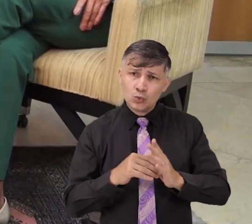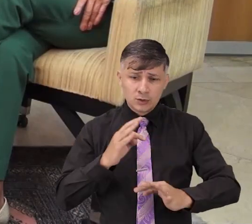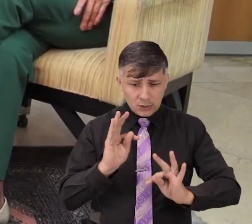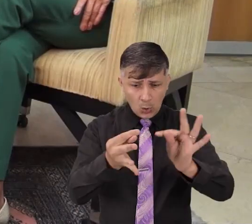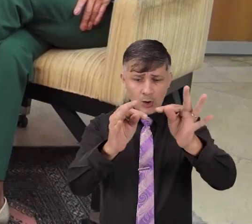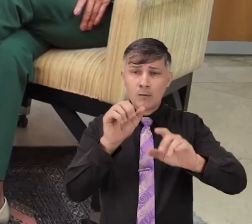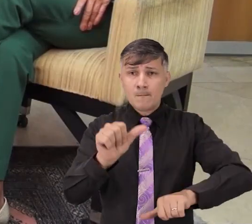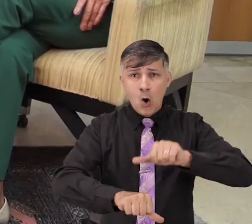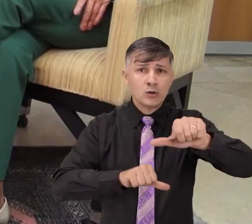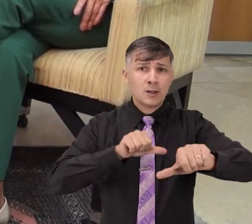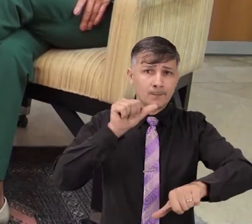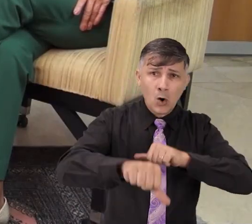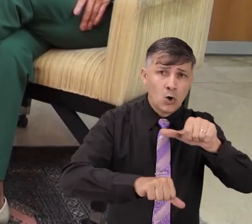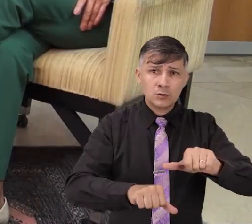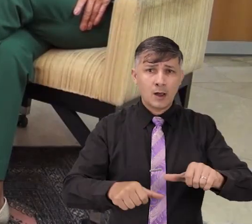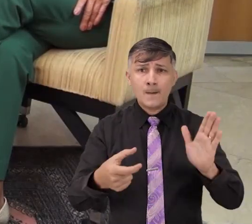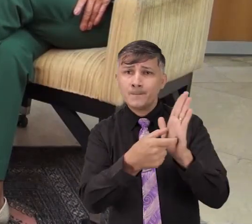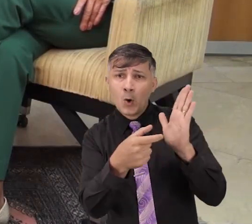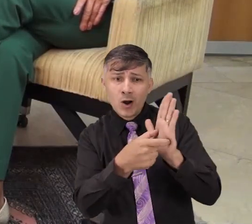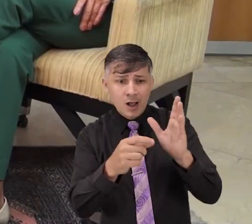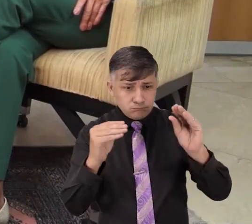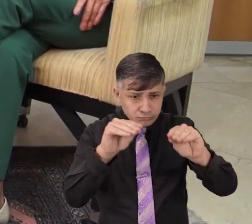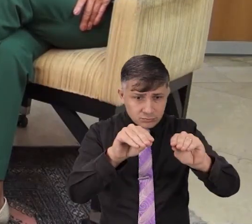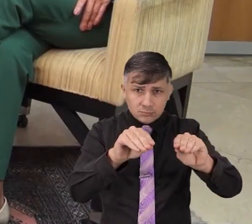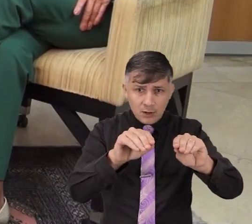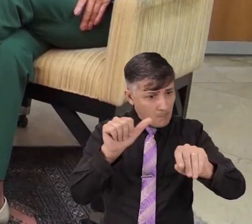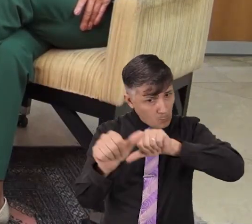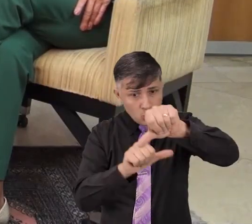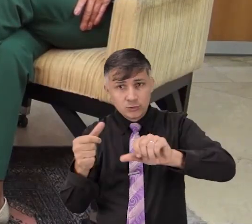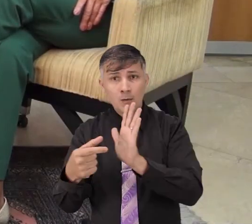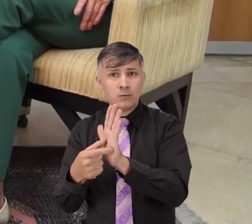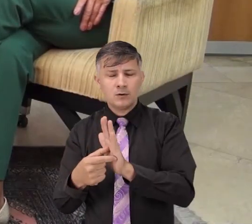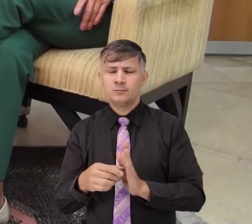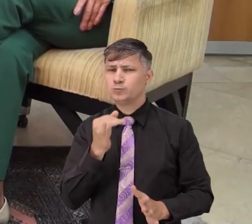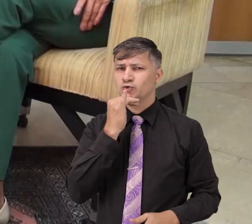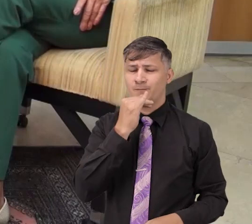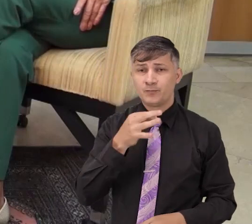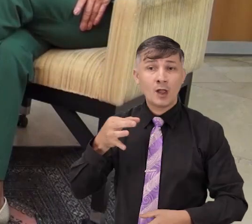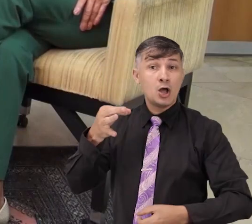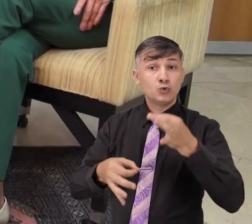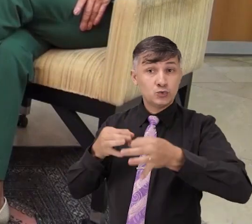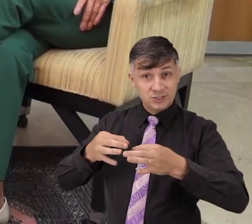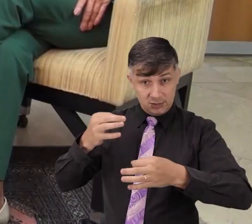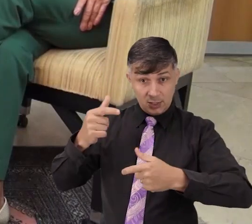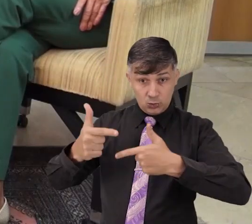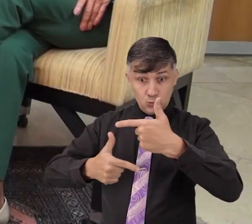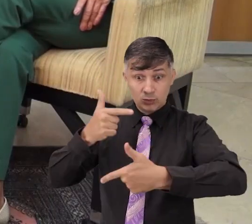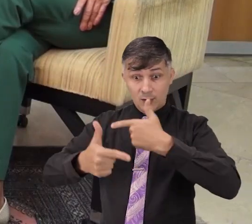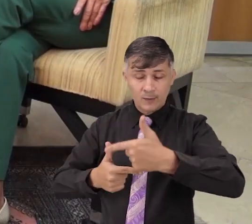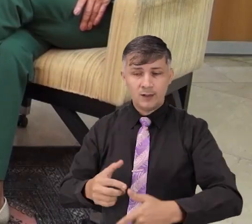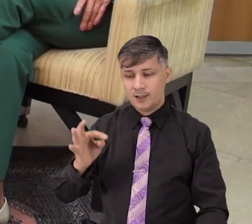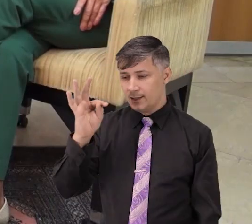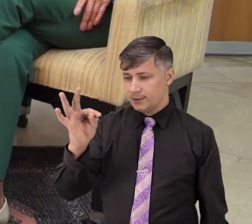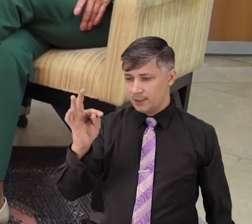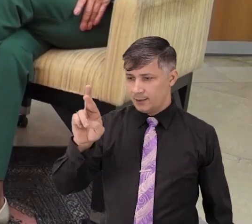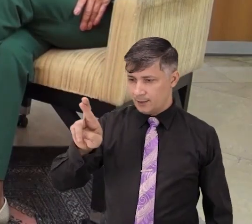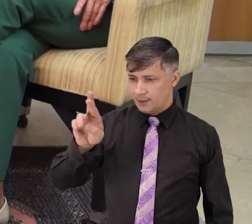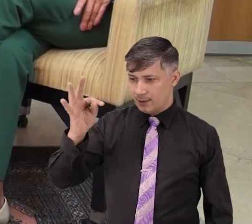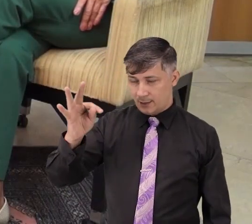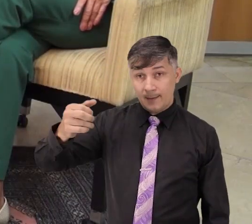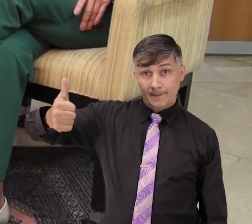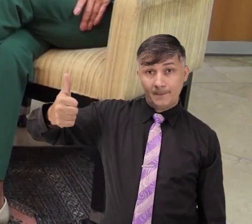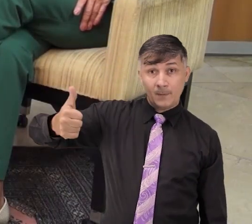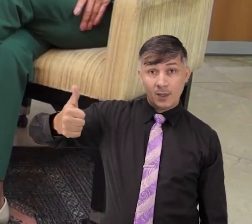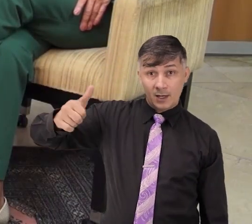Né? A Justiça do Trabalho, aliás, foi o TRT da Primeira Região, nosso Tribunal do Trabalho aqui na Primeira